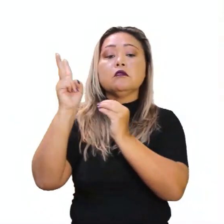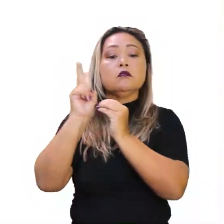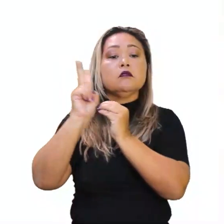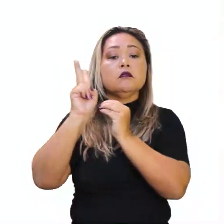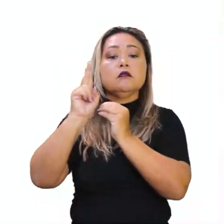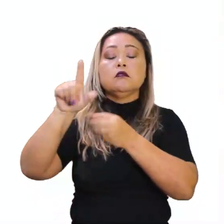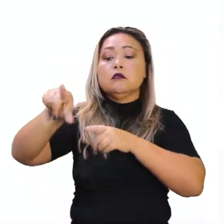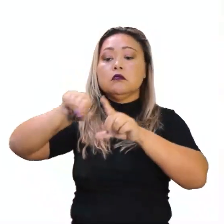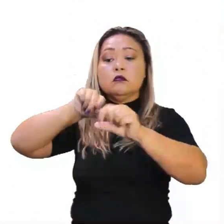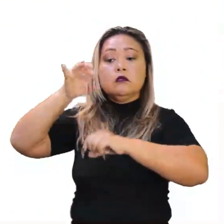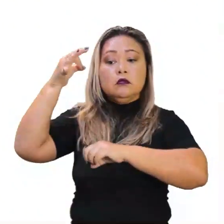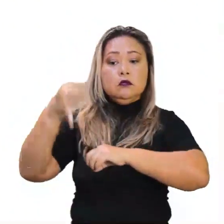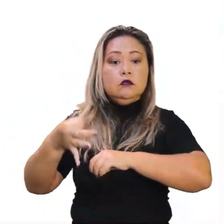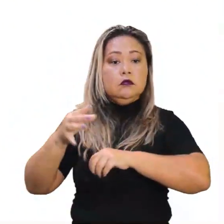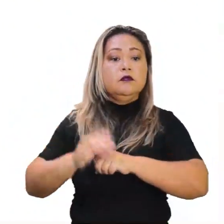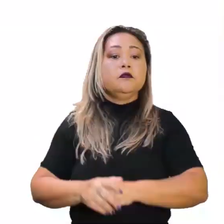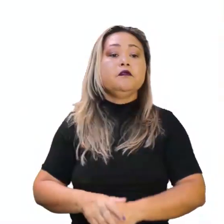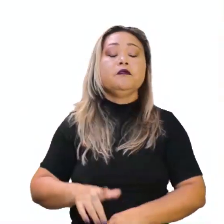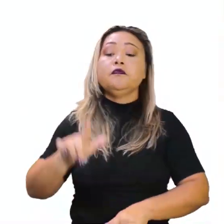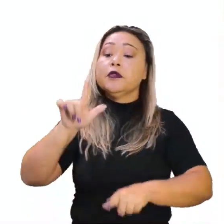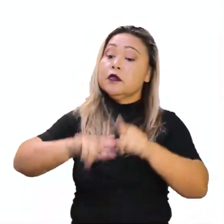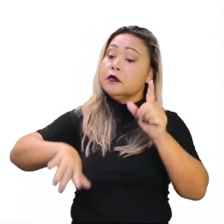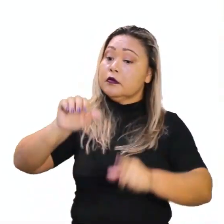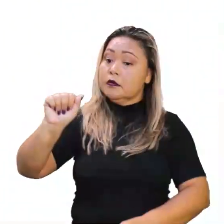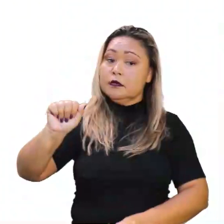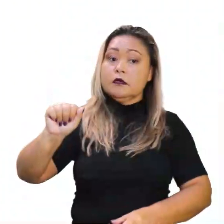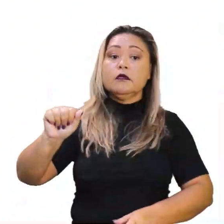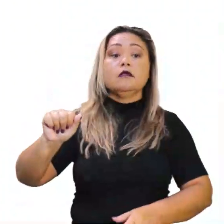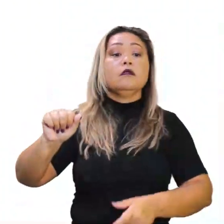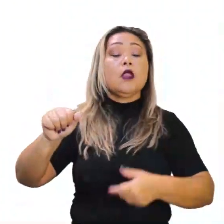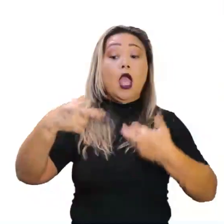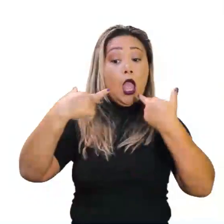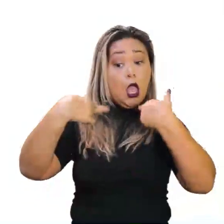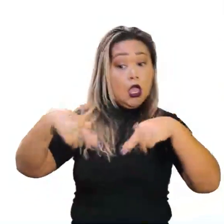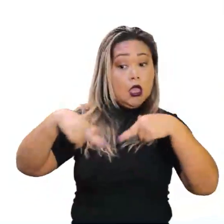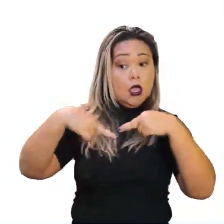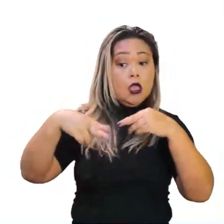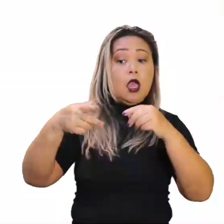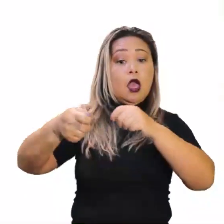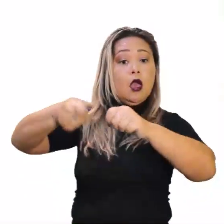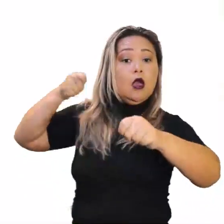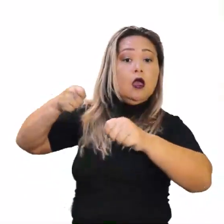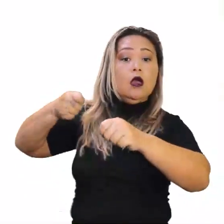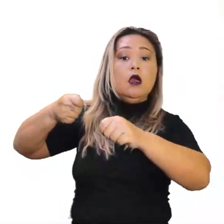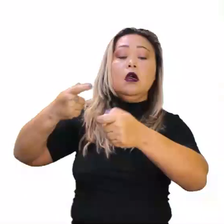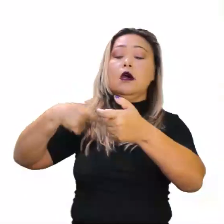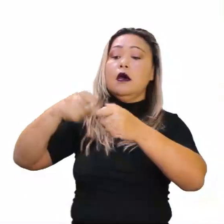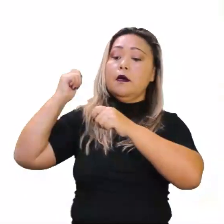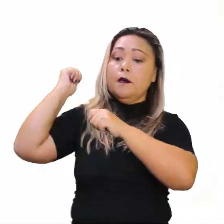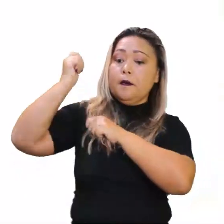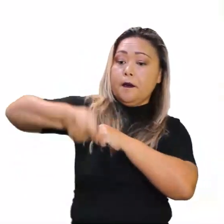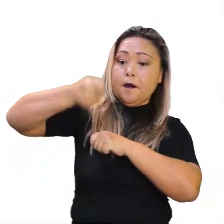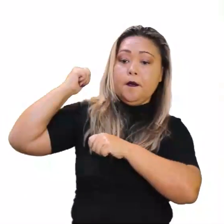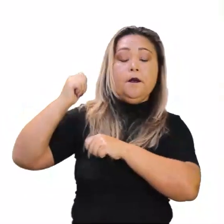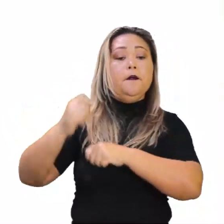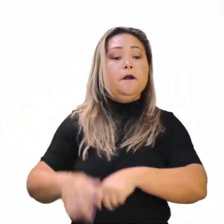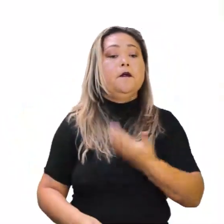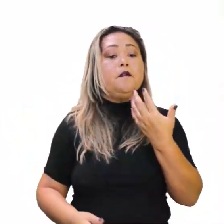indígena, assinale a opção correta. Letra A. Redes, arcos e flecha para